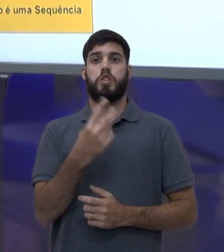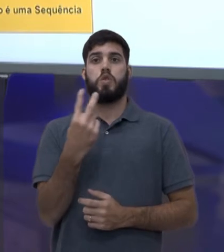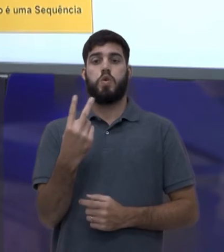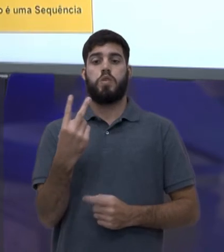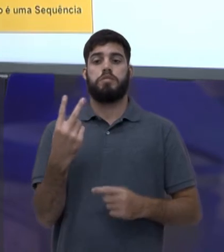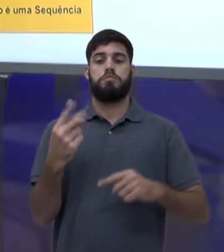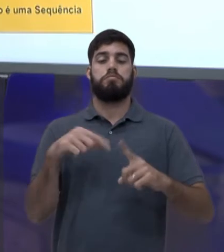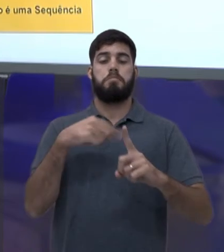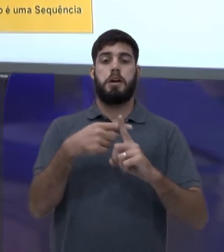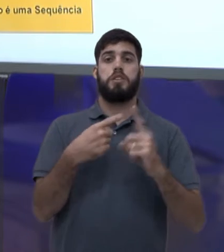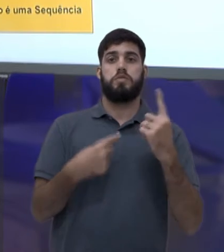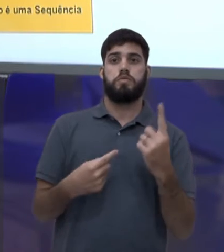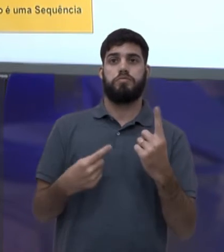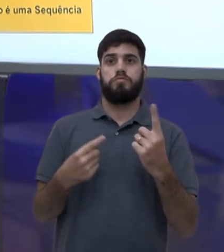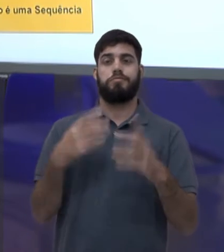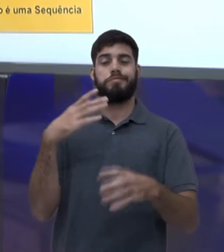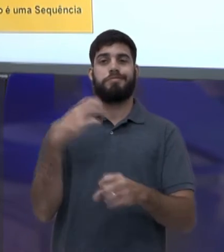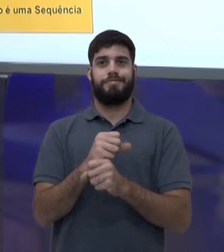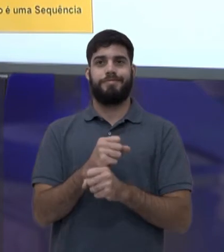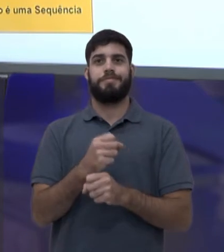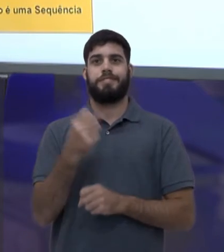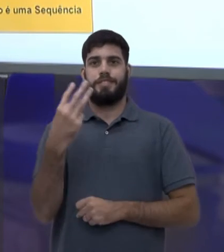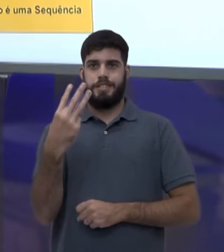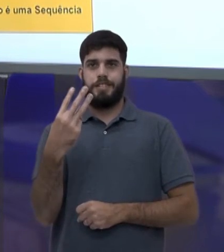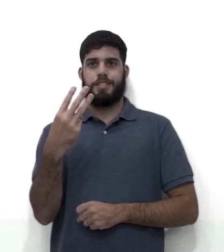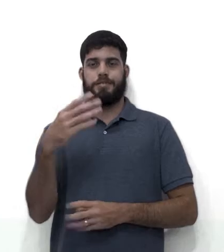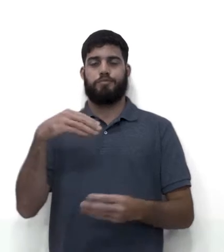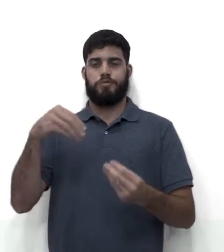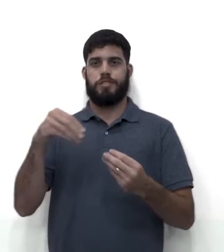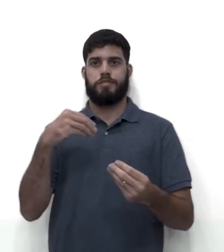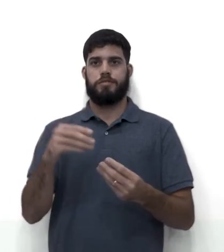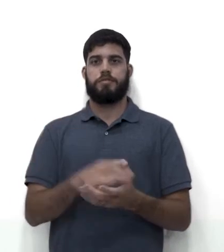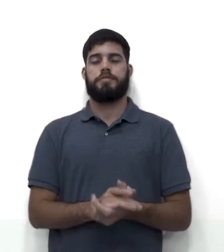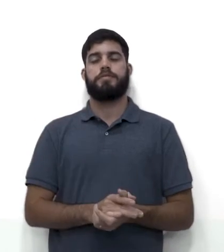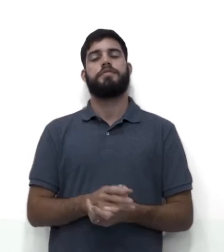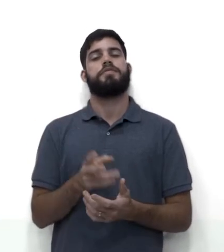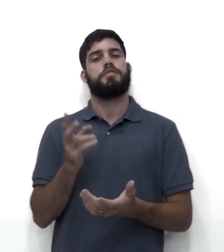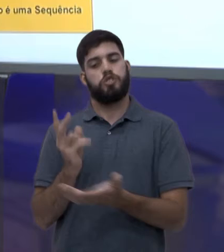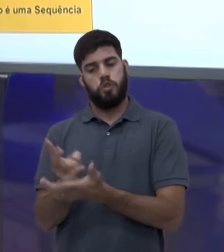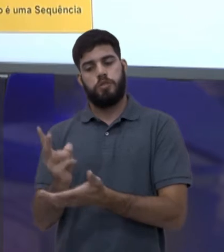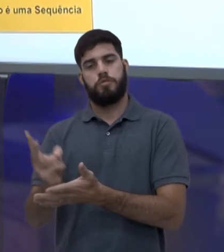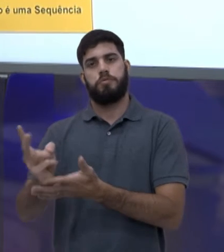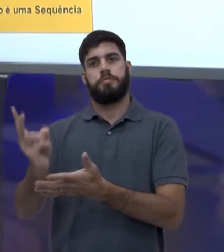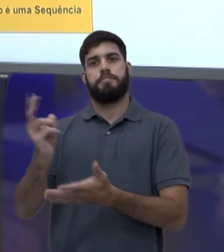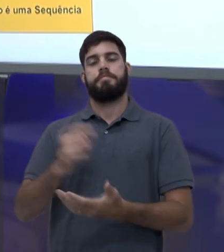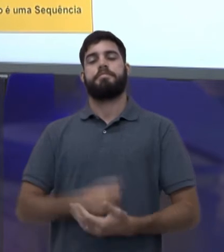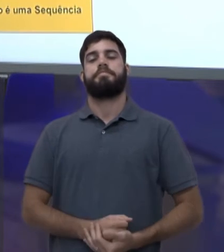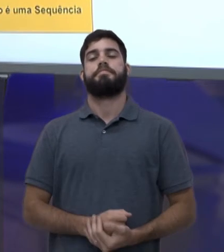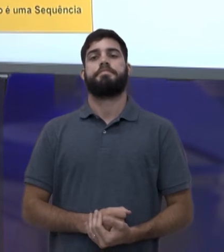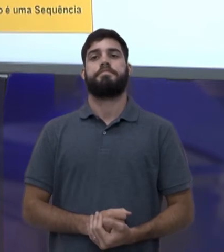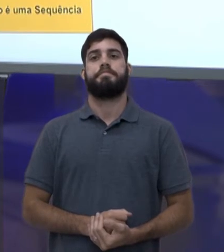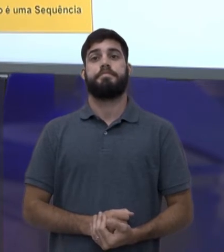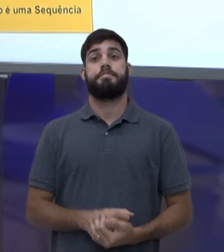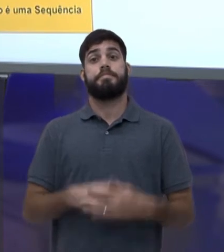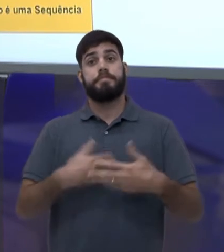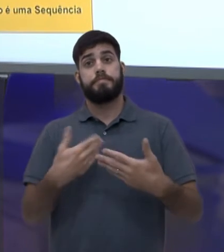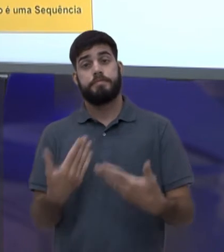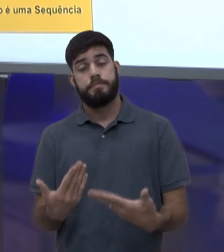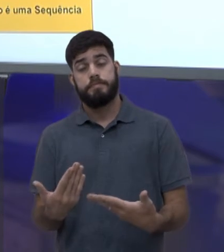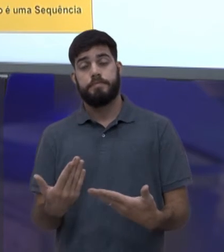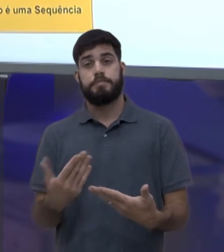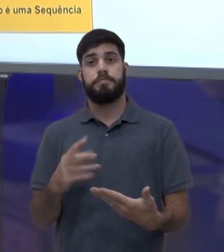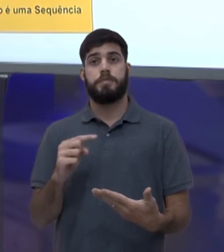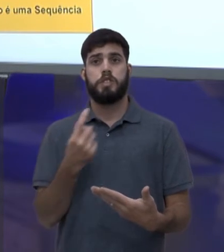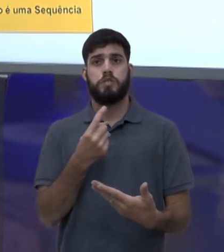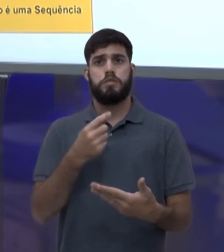um bonequinho, teríamos 3 bonequinhos. E assim por diante. Então, vamos analisar